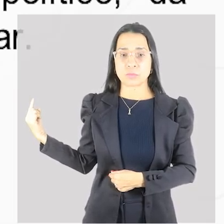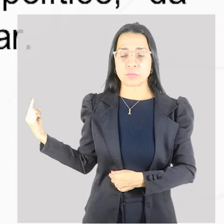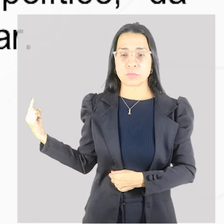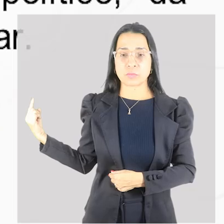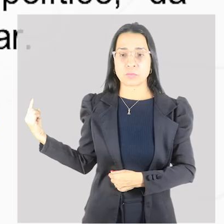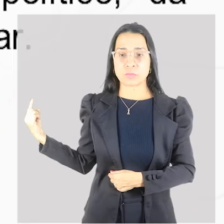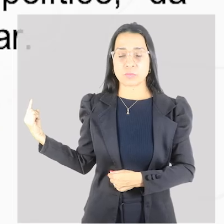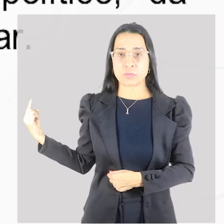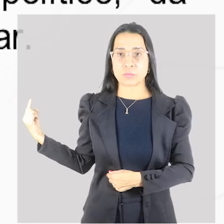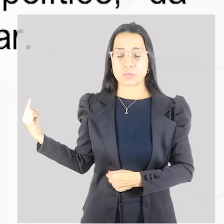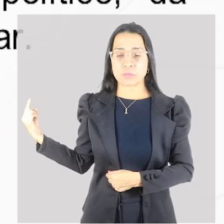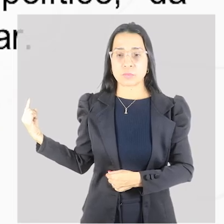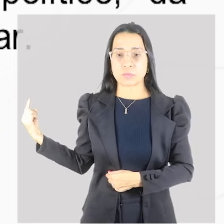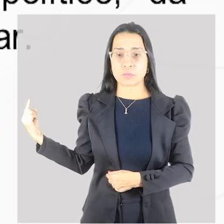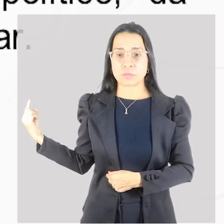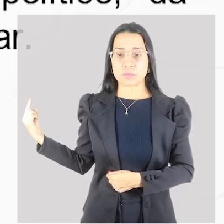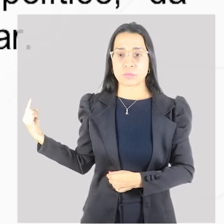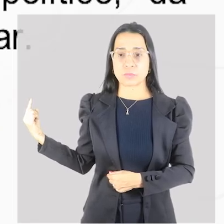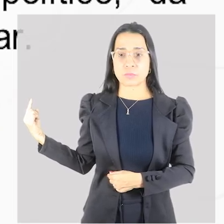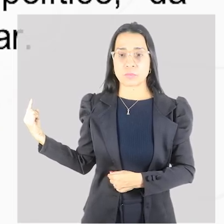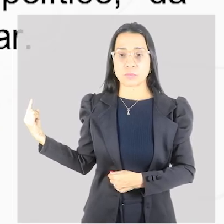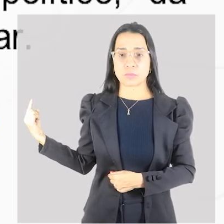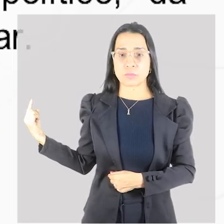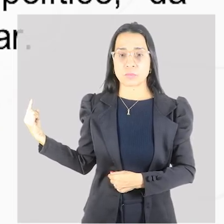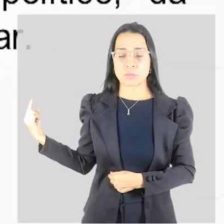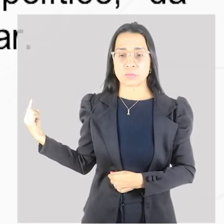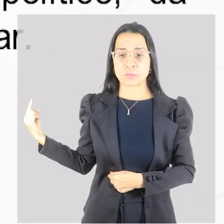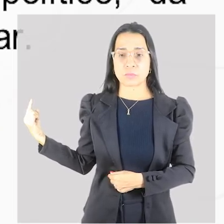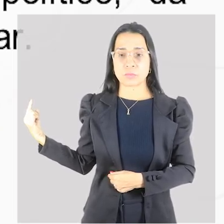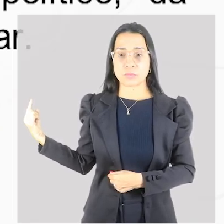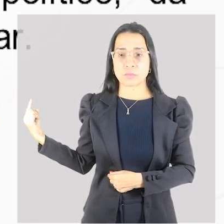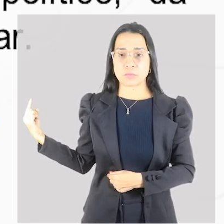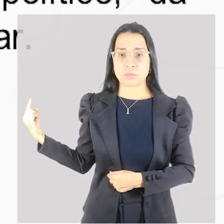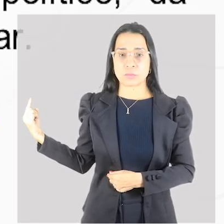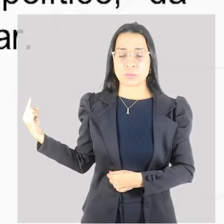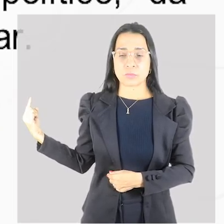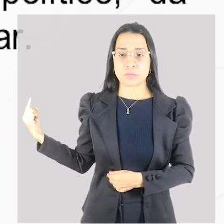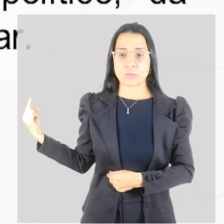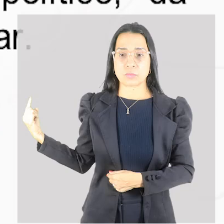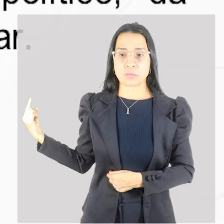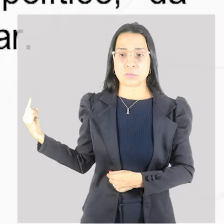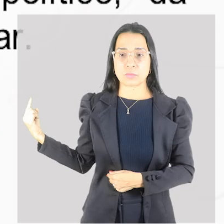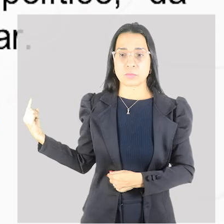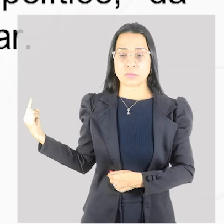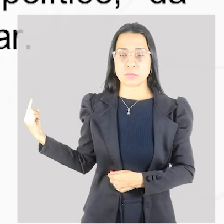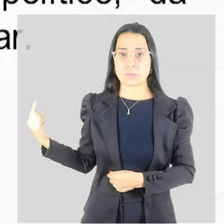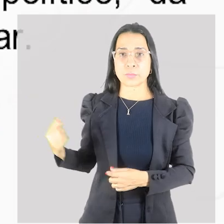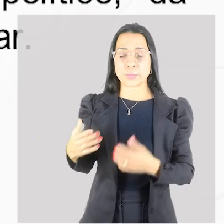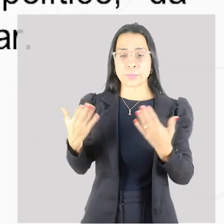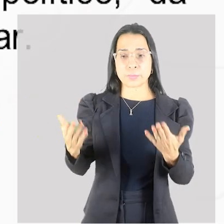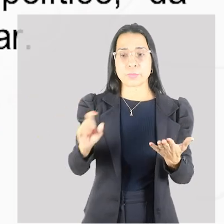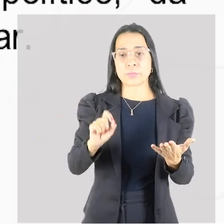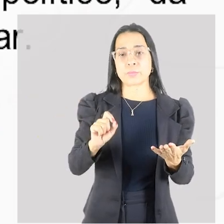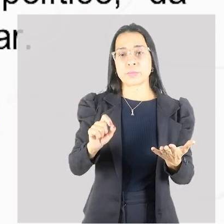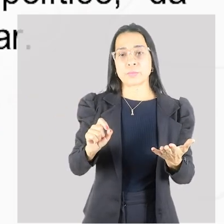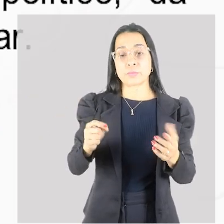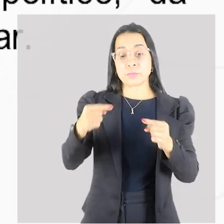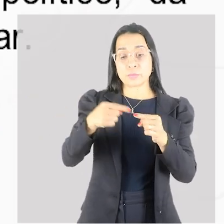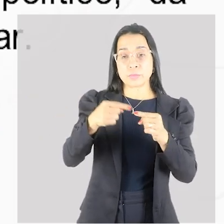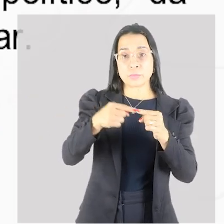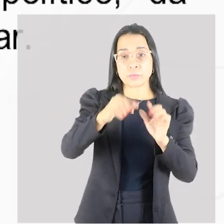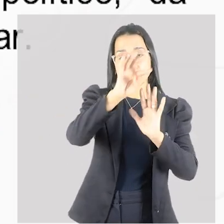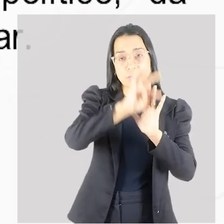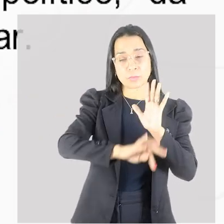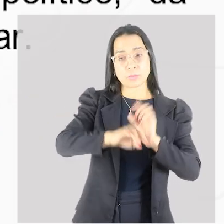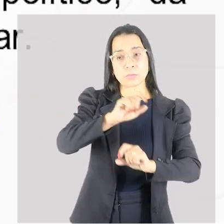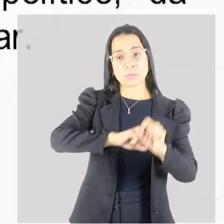anos foi no plano da reconstrução do processo de democratização do país. Então, segundo o texto,